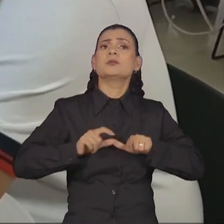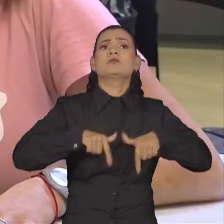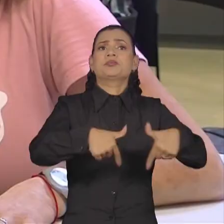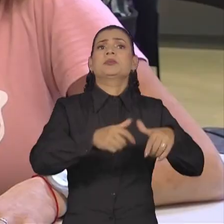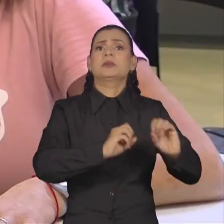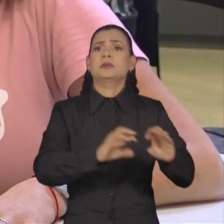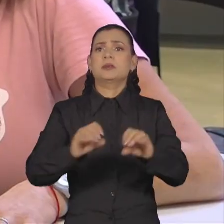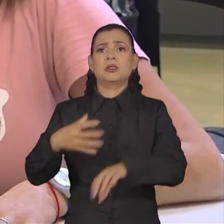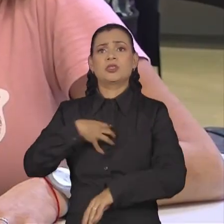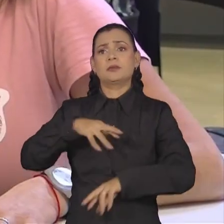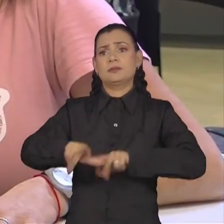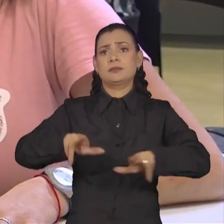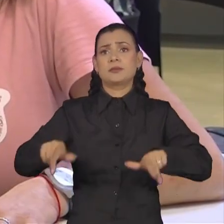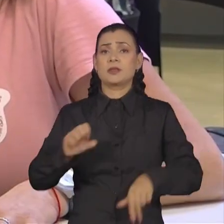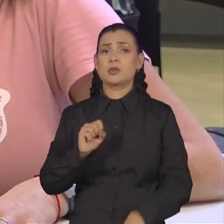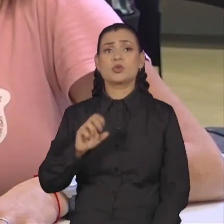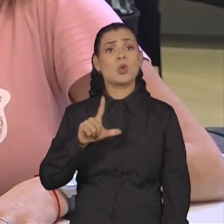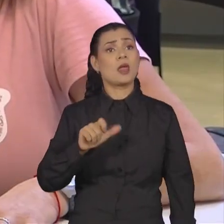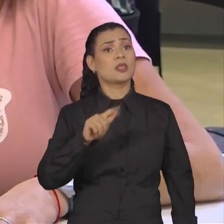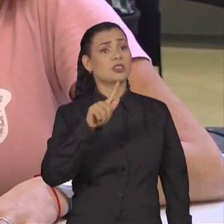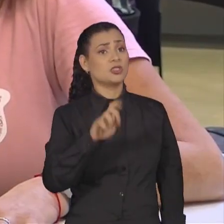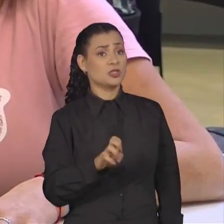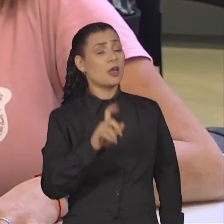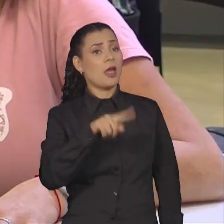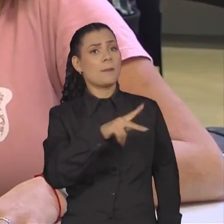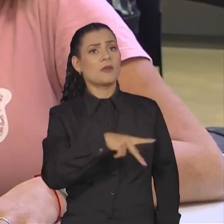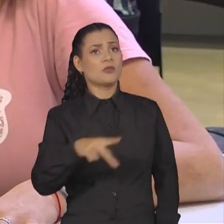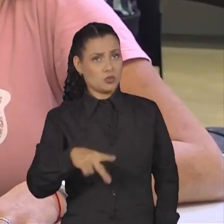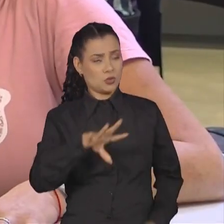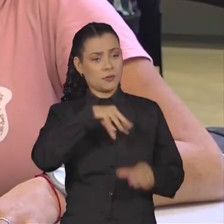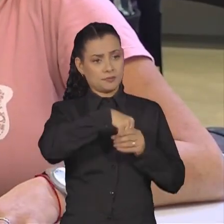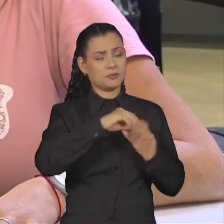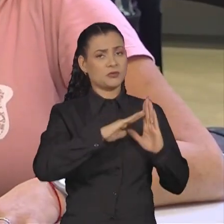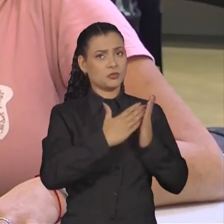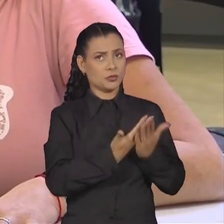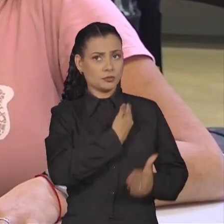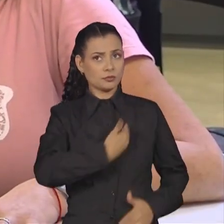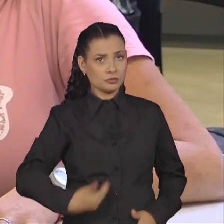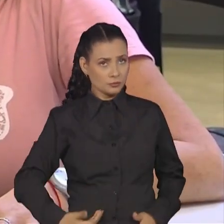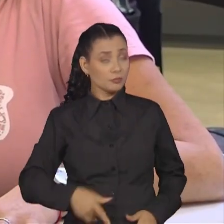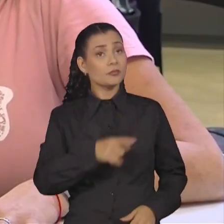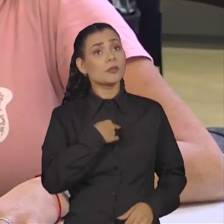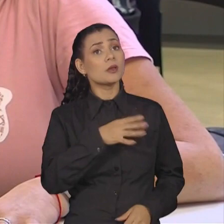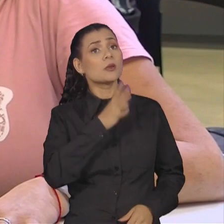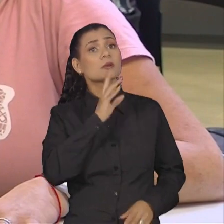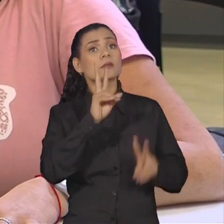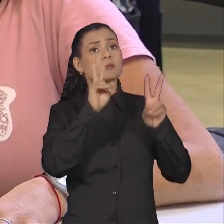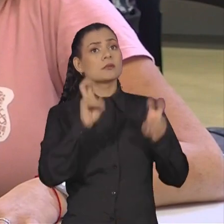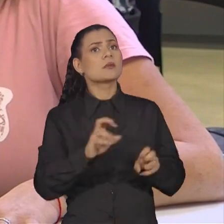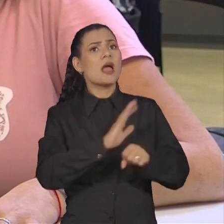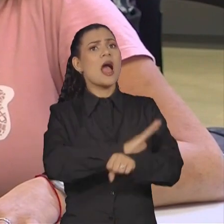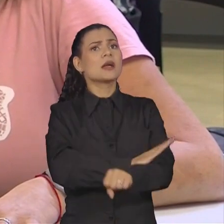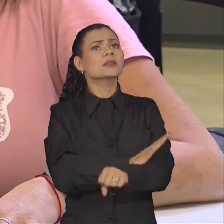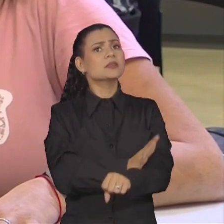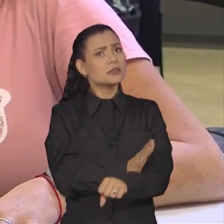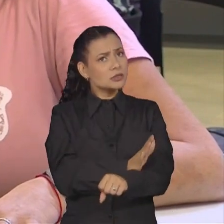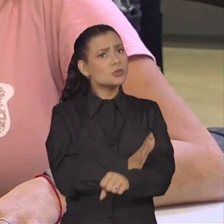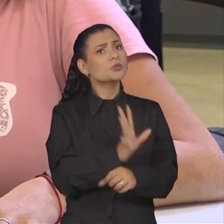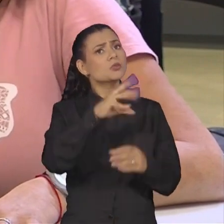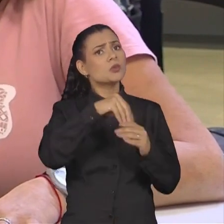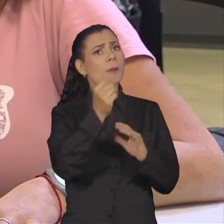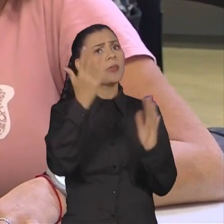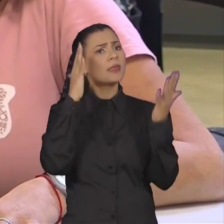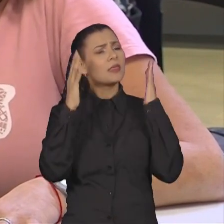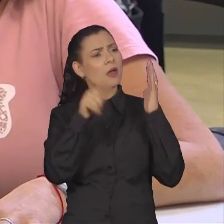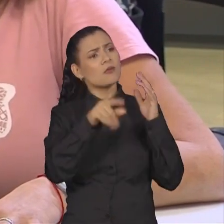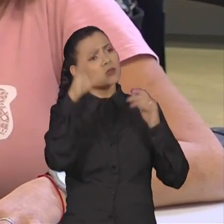forma. Estou aqui do lado da Solange. A Solange é professora de uma MF e ela conheceu o termo racismo ambiental nesse curso. O que mais que